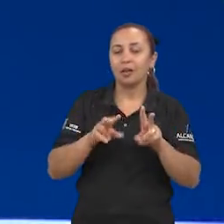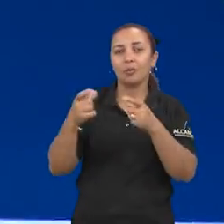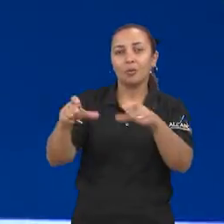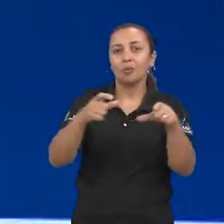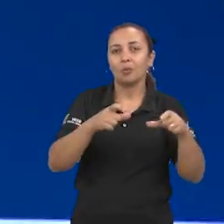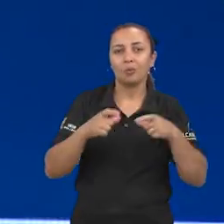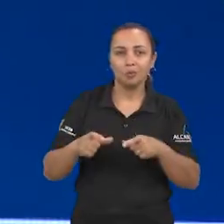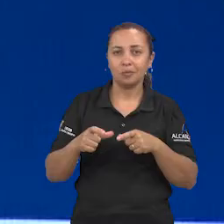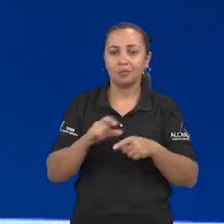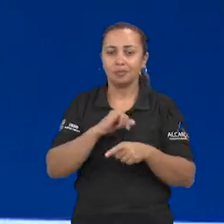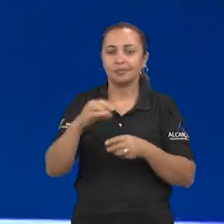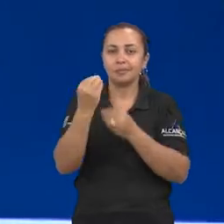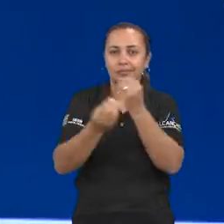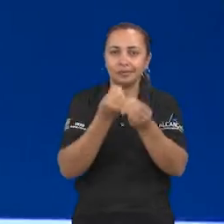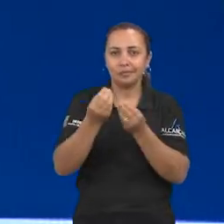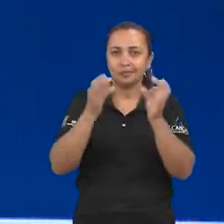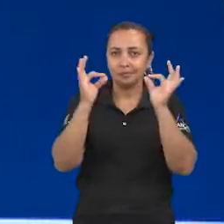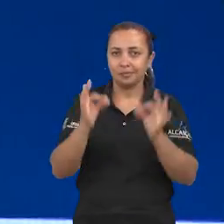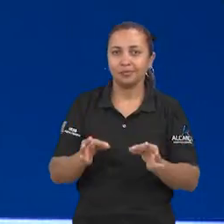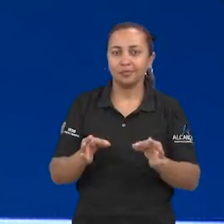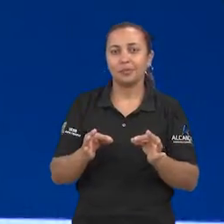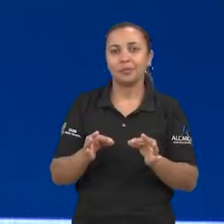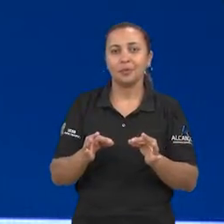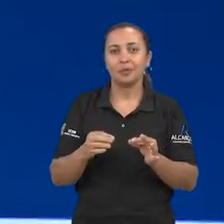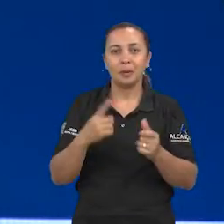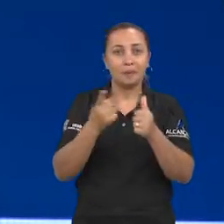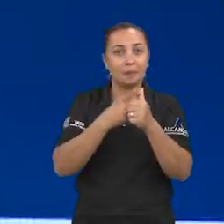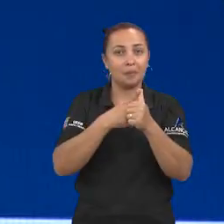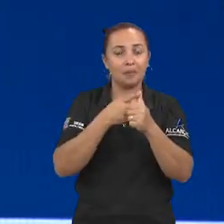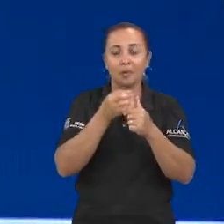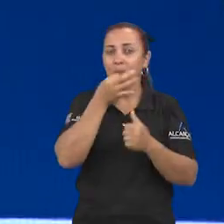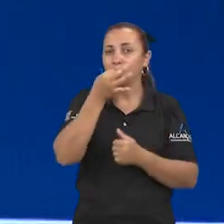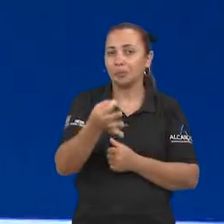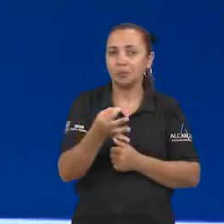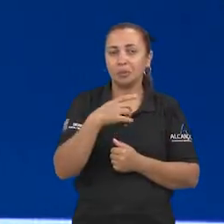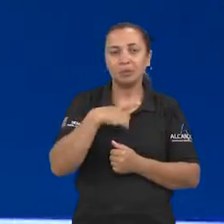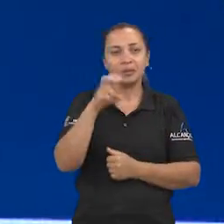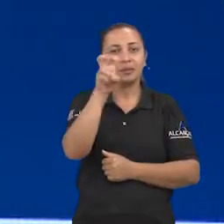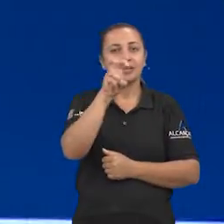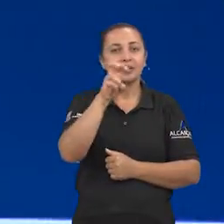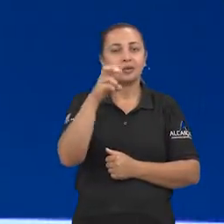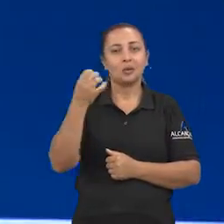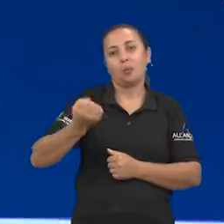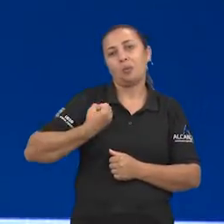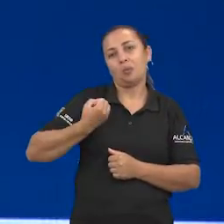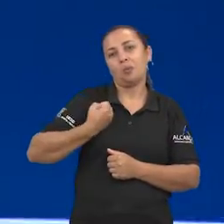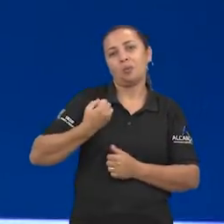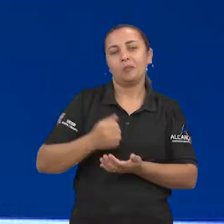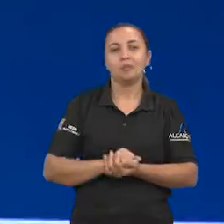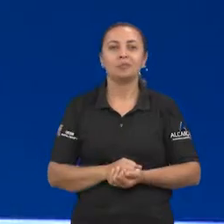aí como ele acertou aqui na primeira dica, eu tenho aqui 5 pontos.